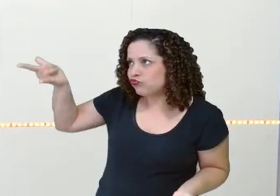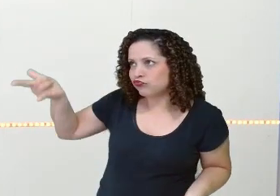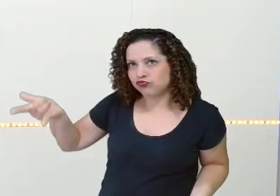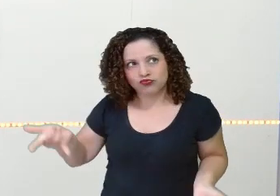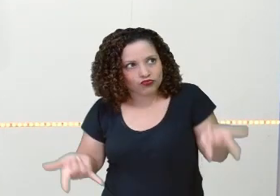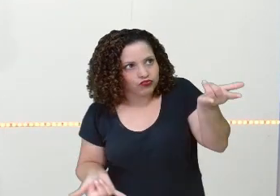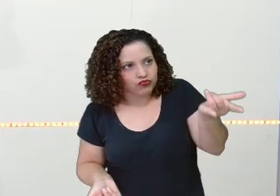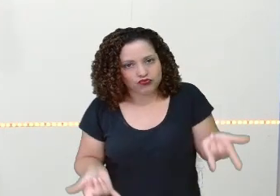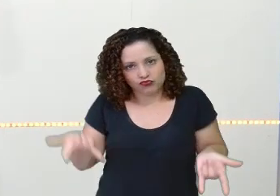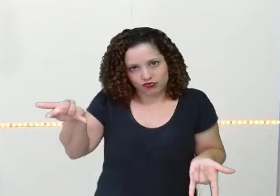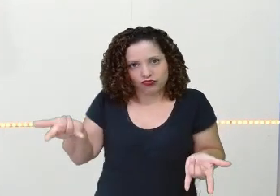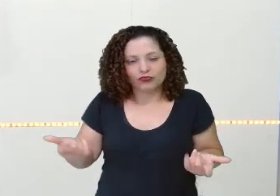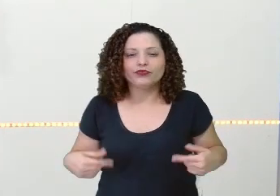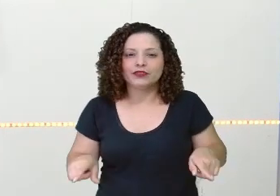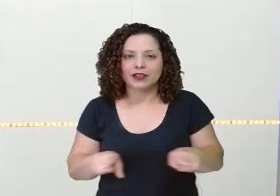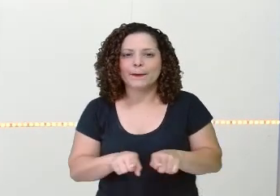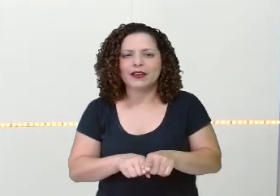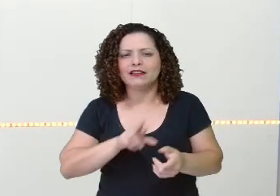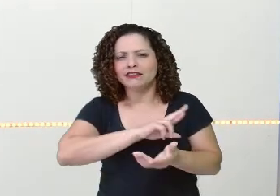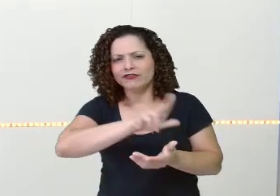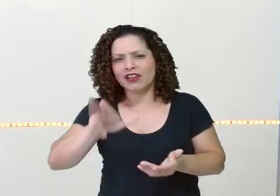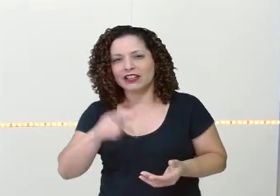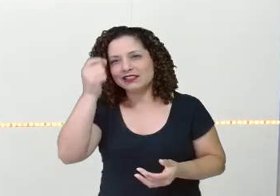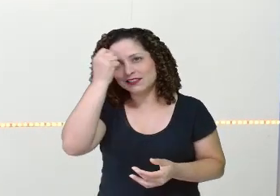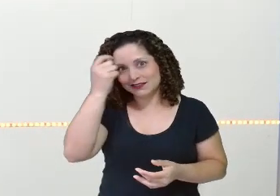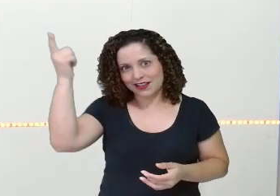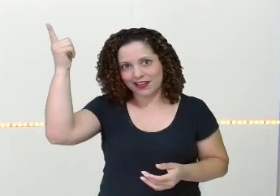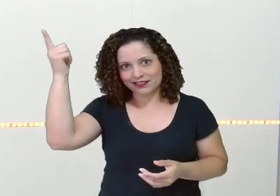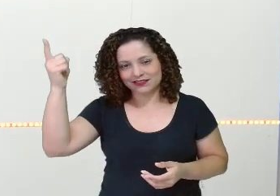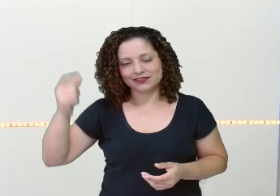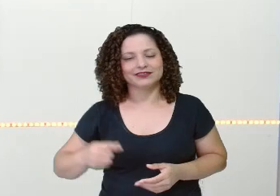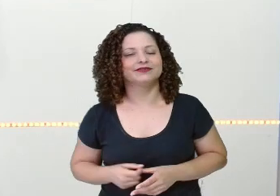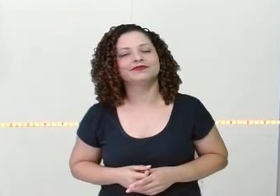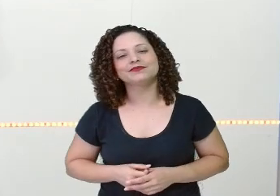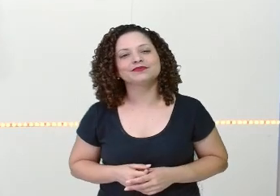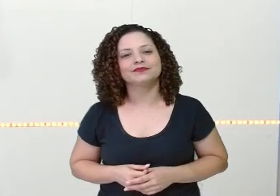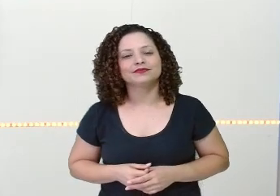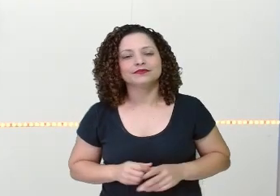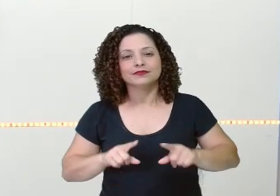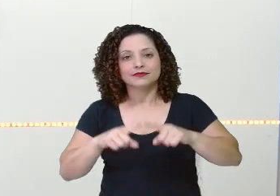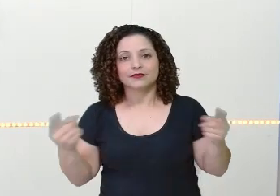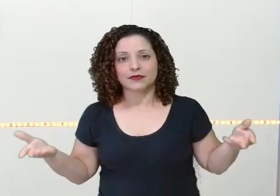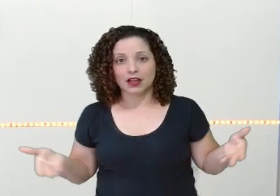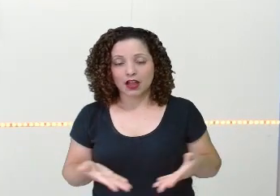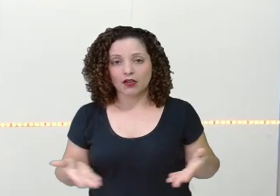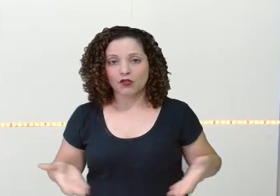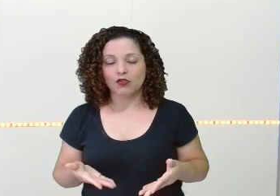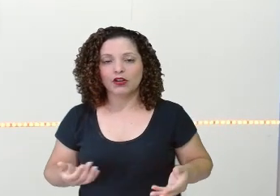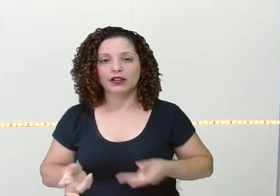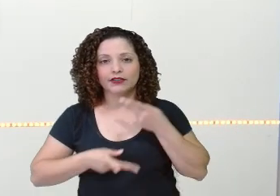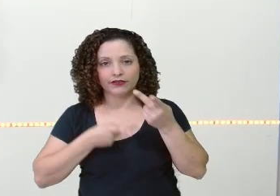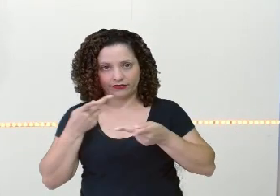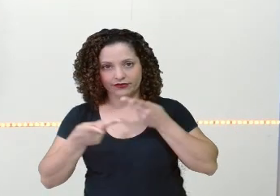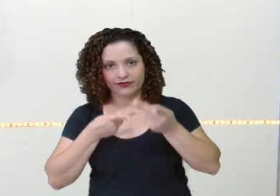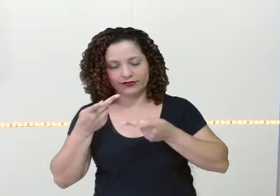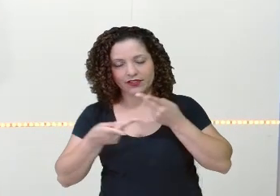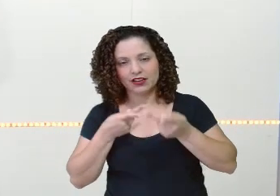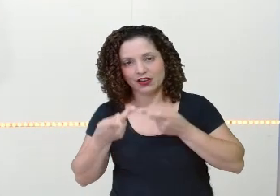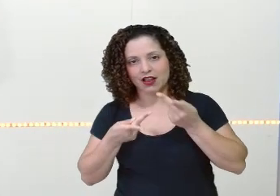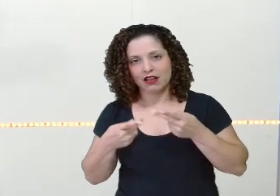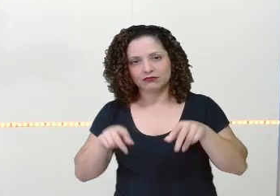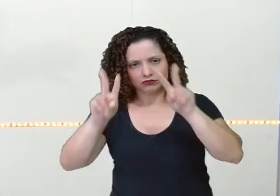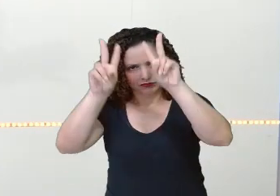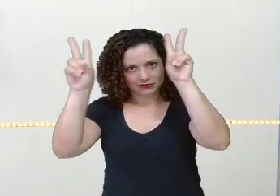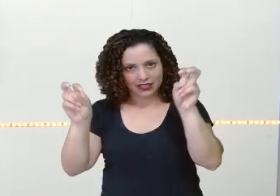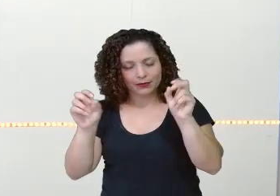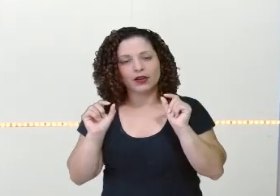Doutor Estranho, então tem várias ideias aí sobre isso, tá? Mas a gente vai comentar um pouquinho a respeito disso aí, de